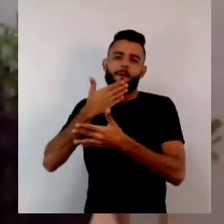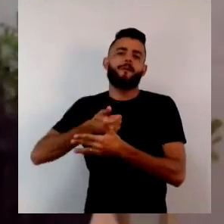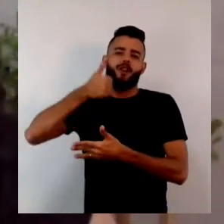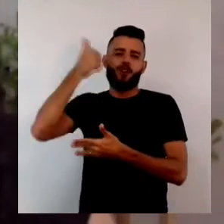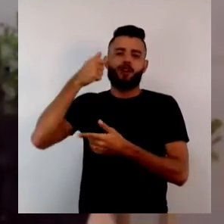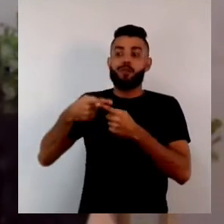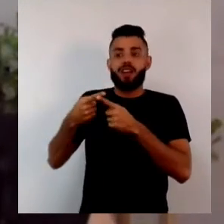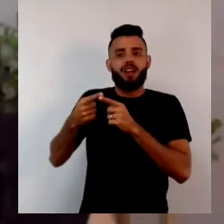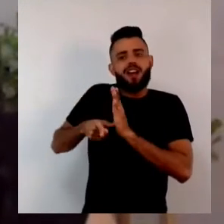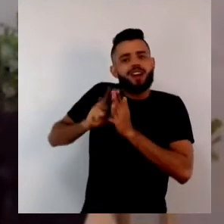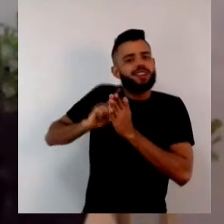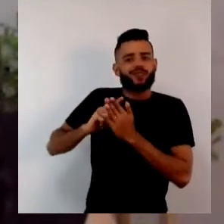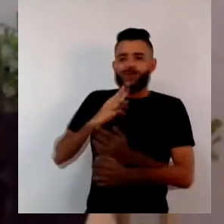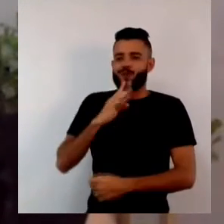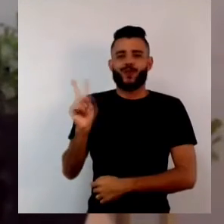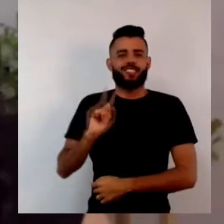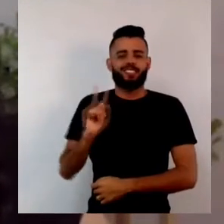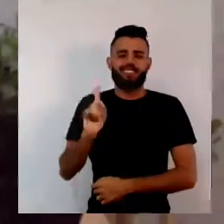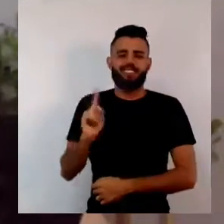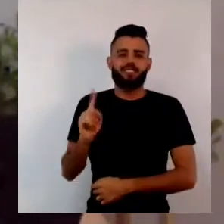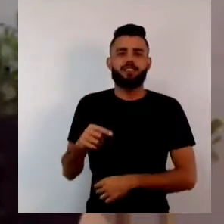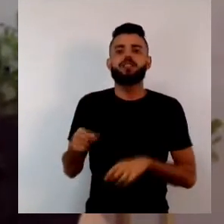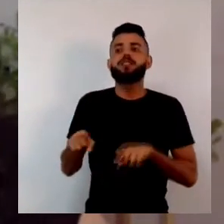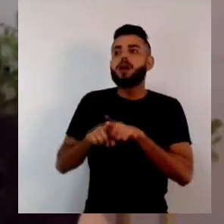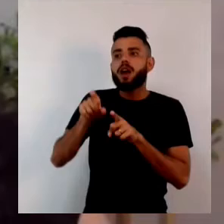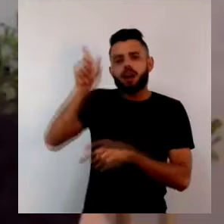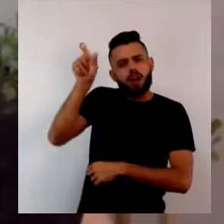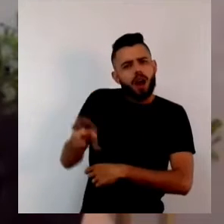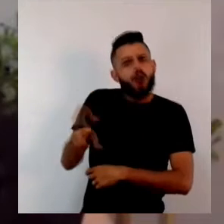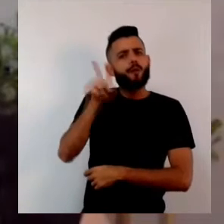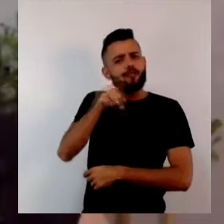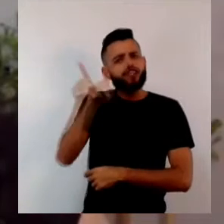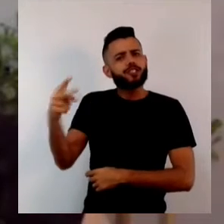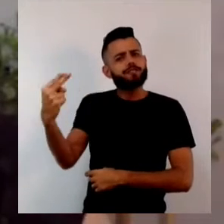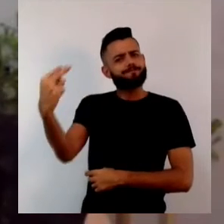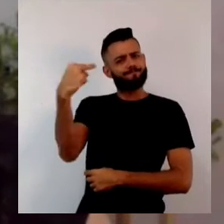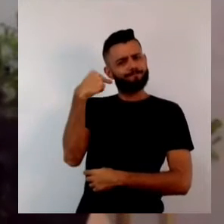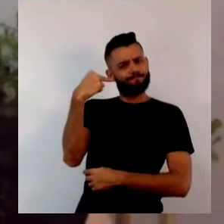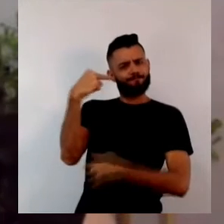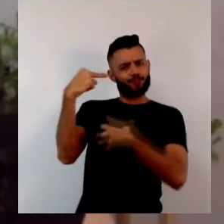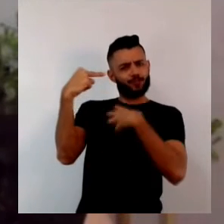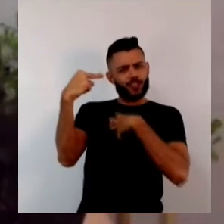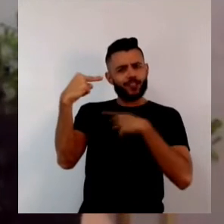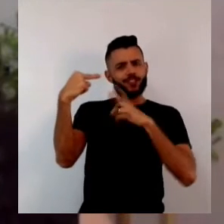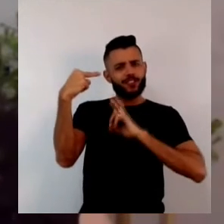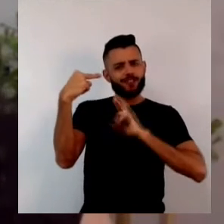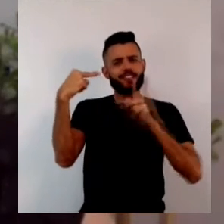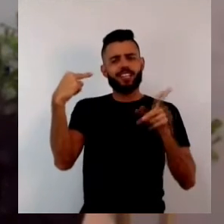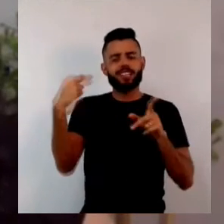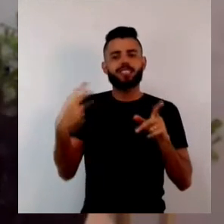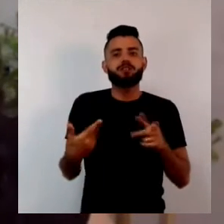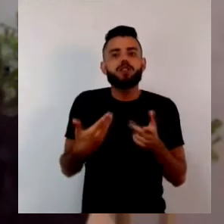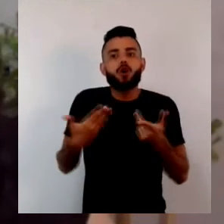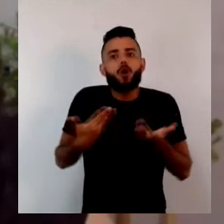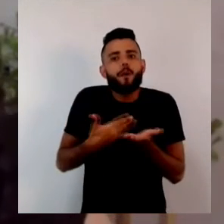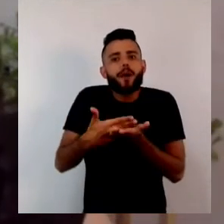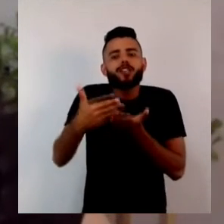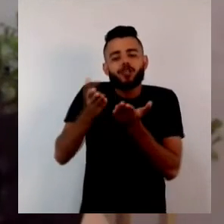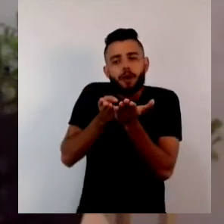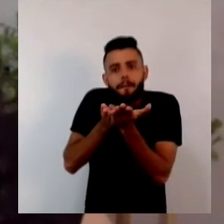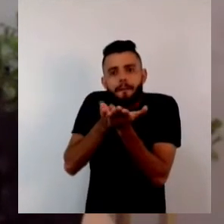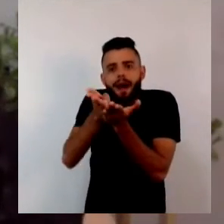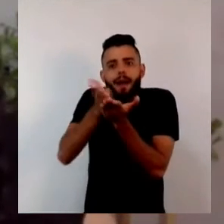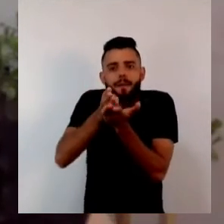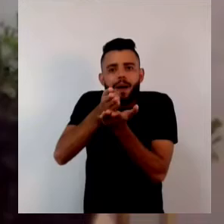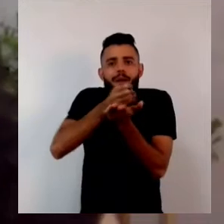que a professora me visse de um modo diferente e, obviamente, isso abrisse outras oportunidades dentro daquele